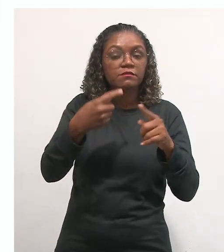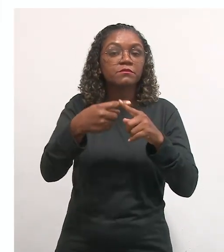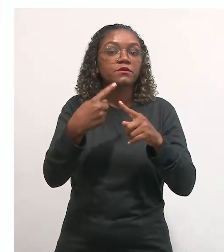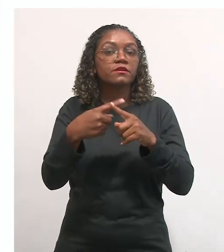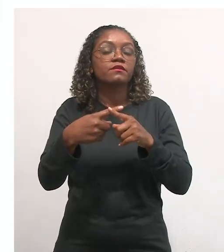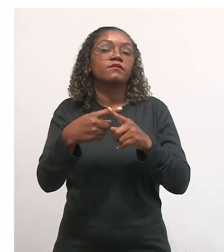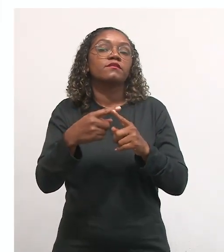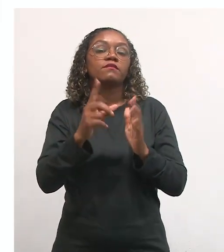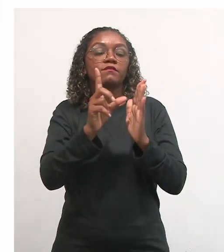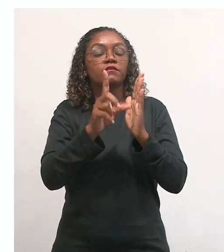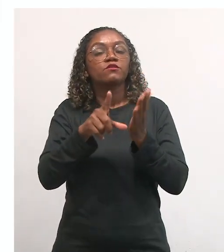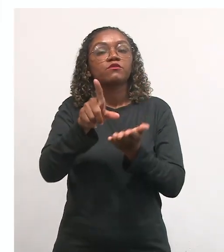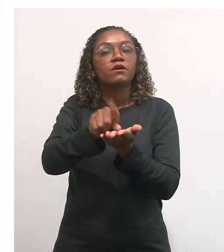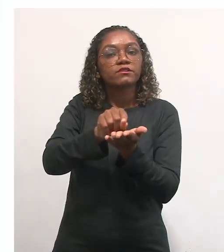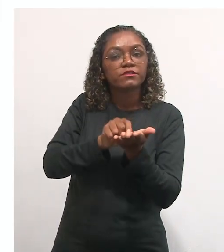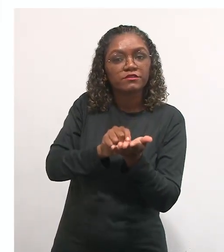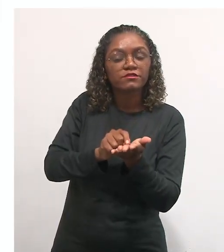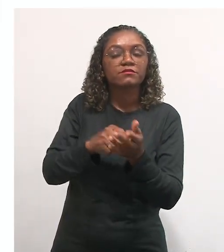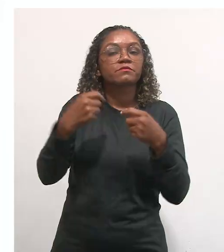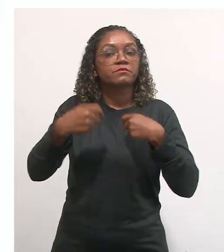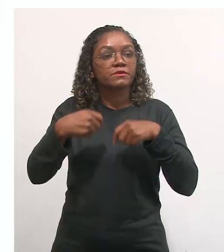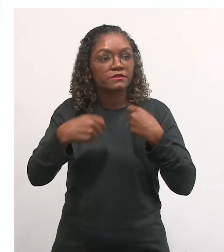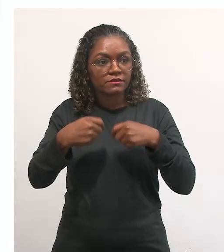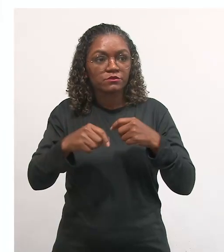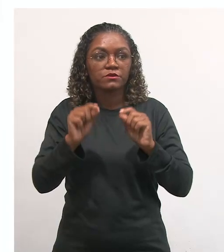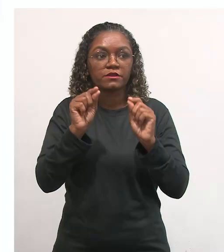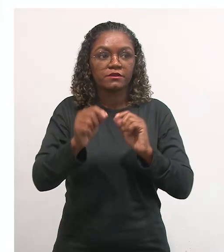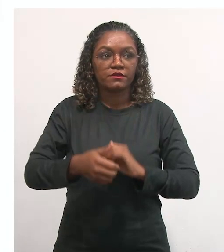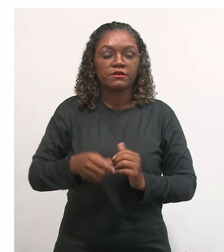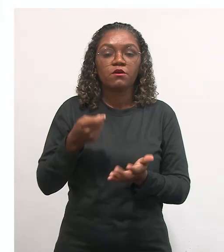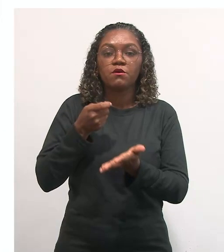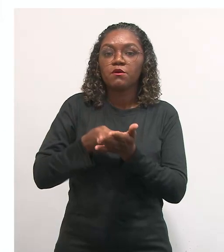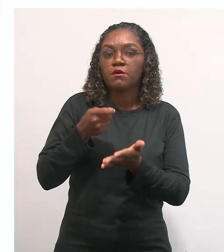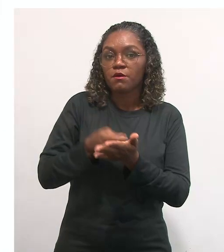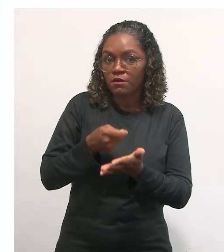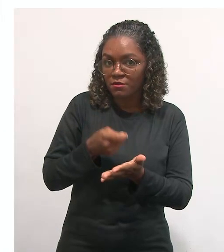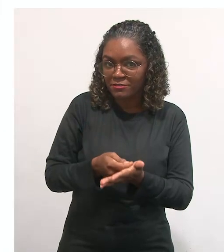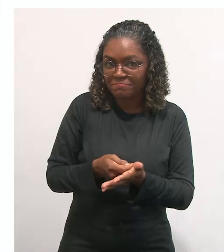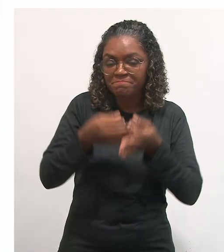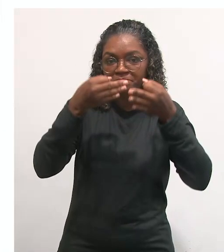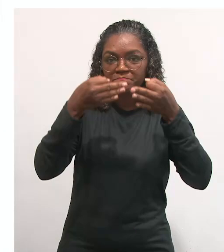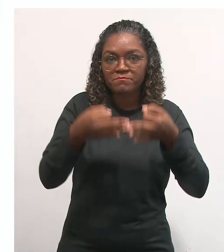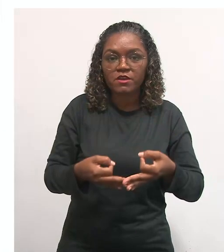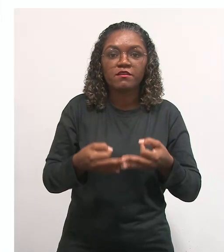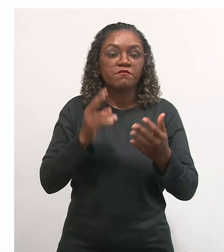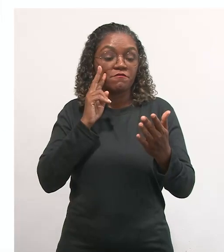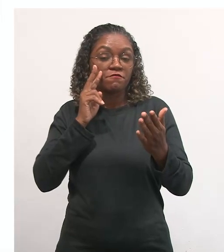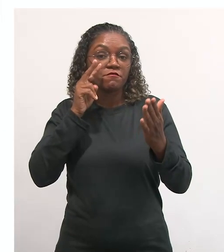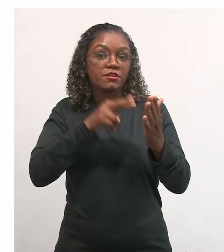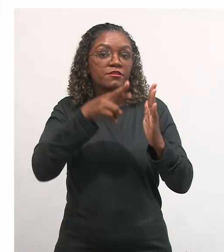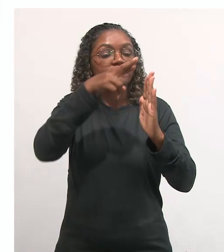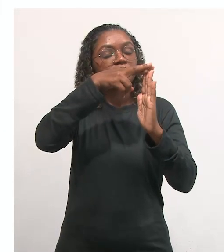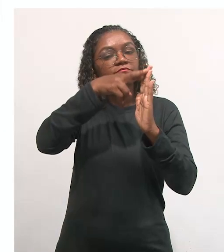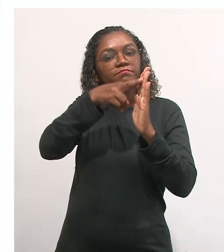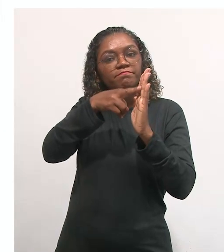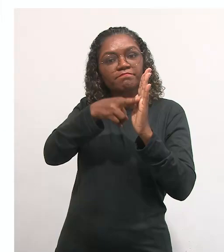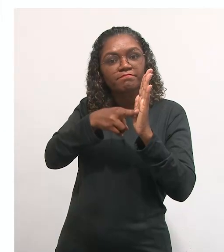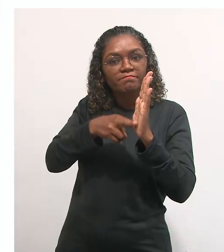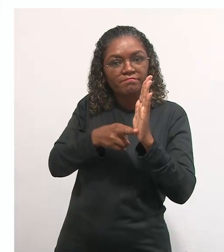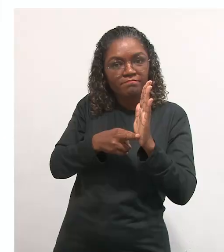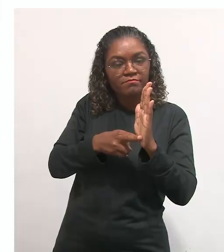artigo científico você precisa de fato eh observar né